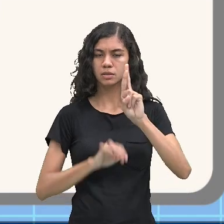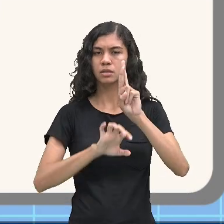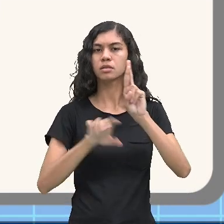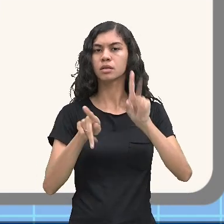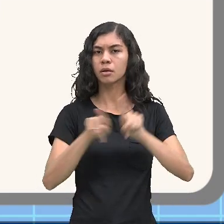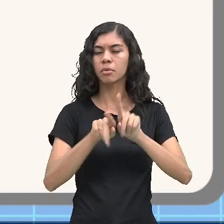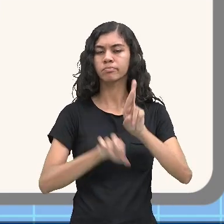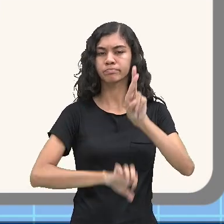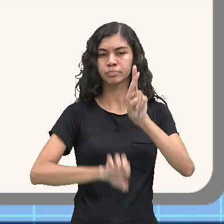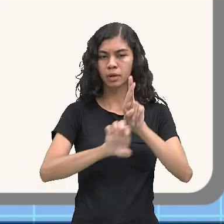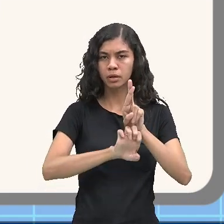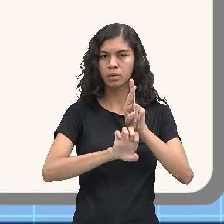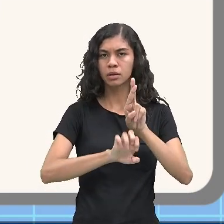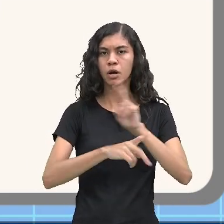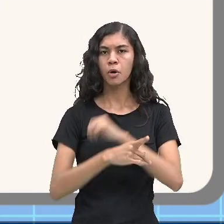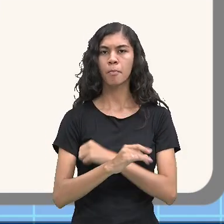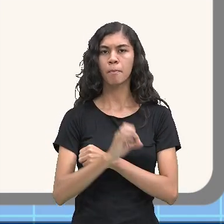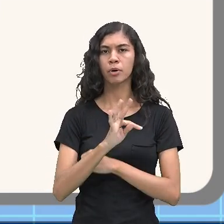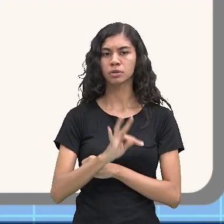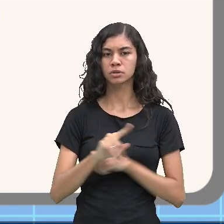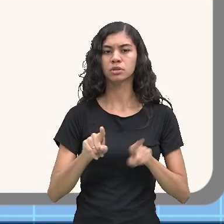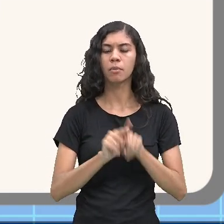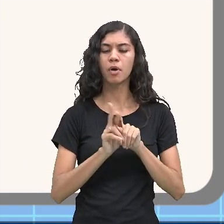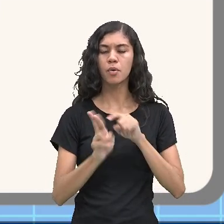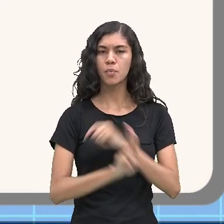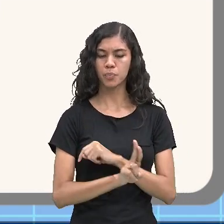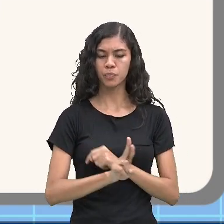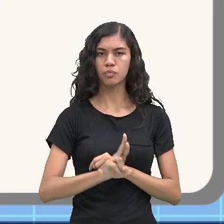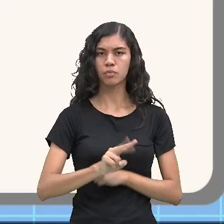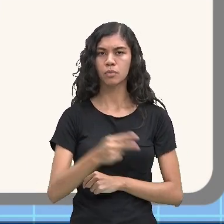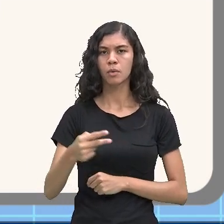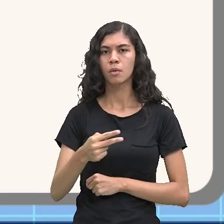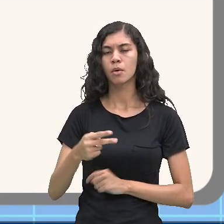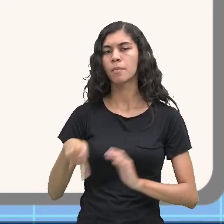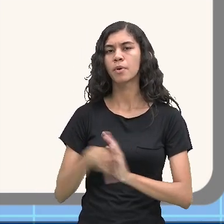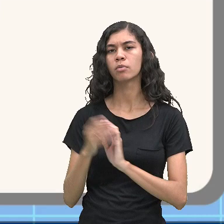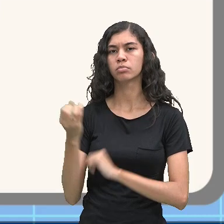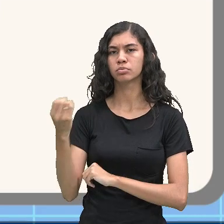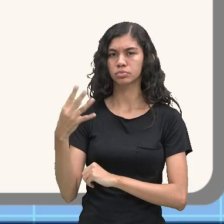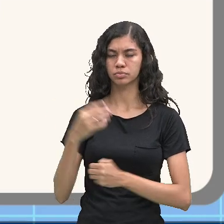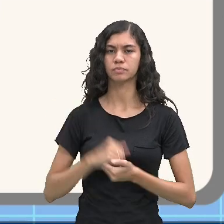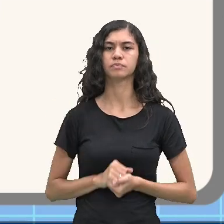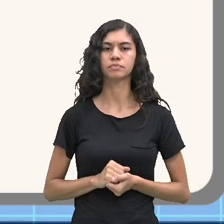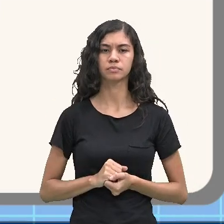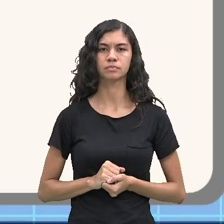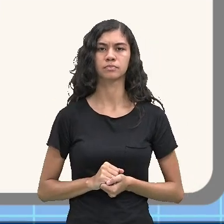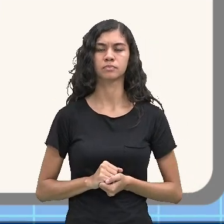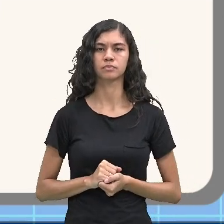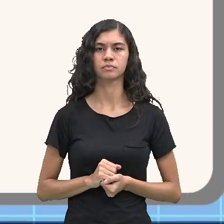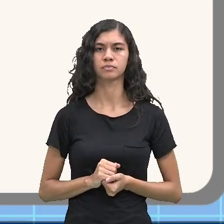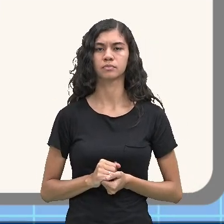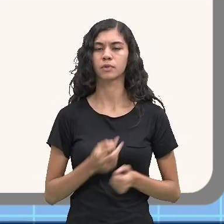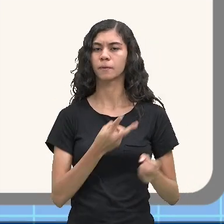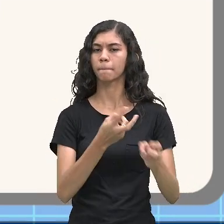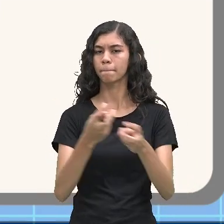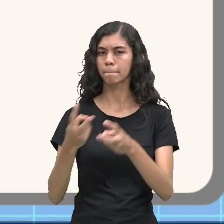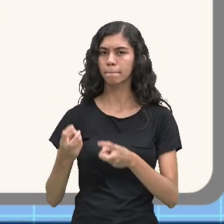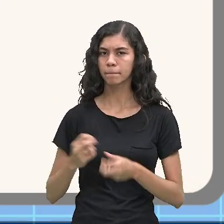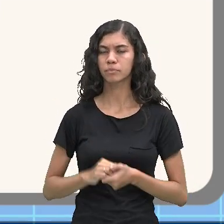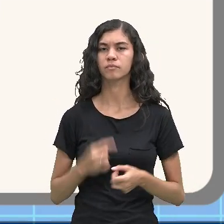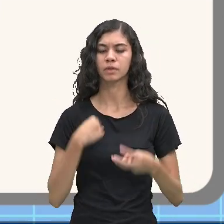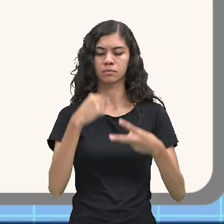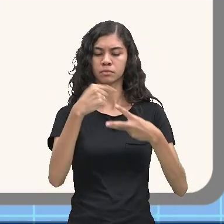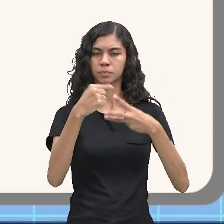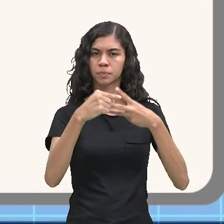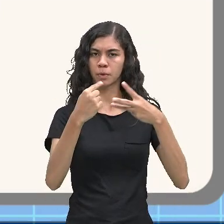gerador, a potência da lâmpada e a diferença de potencial da lâmpada. Vamos lá, olha. Veja que nós temos 3